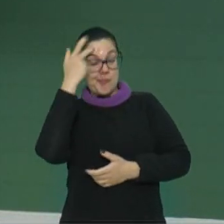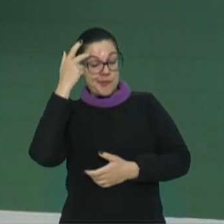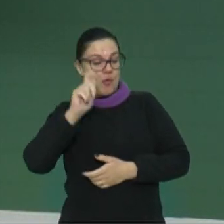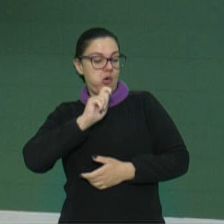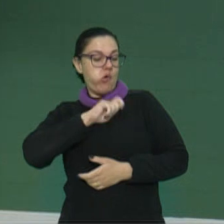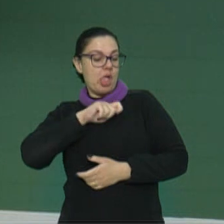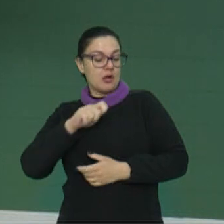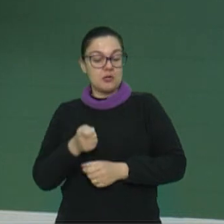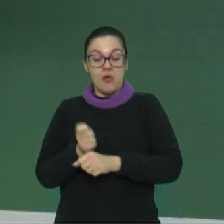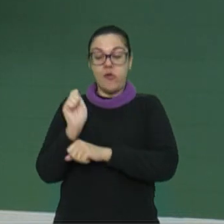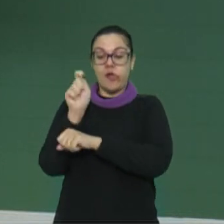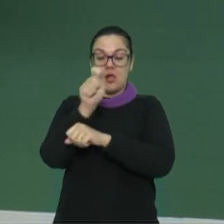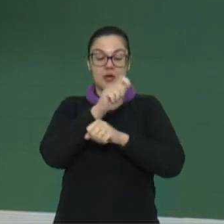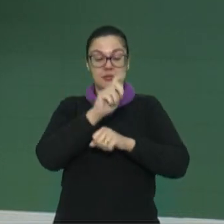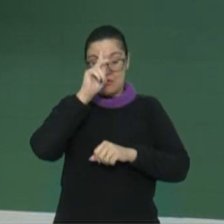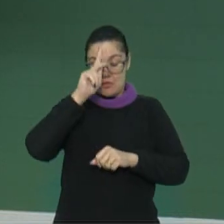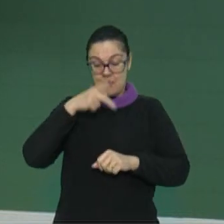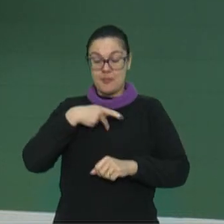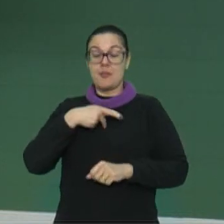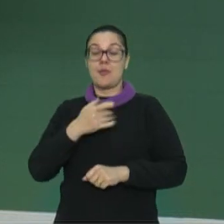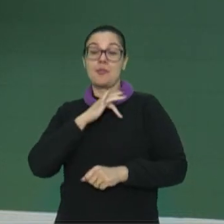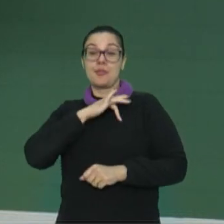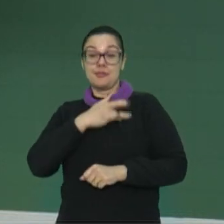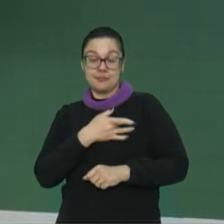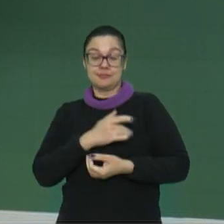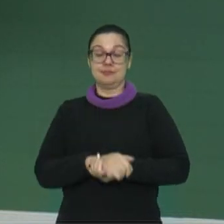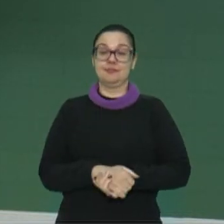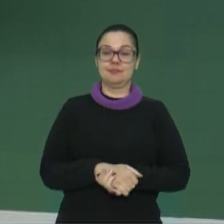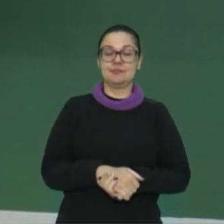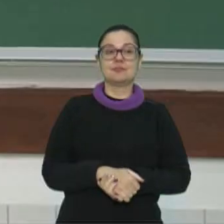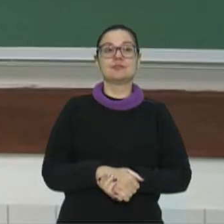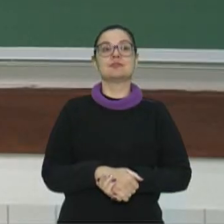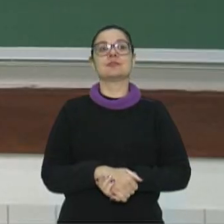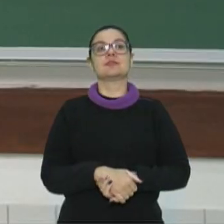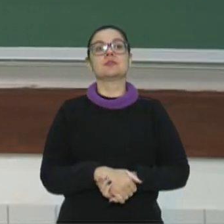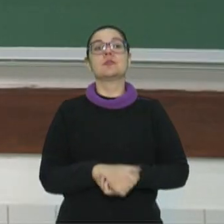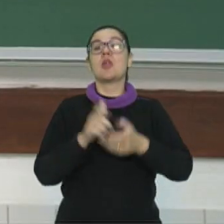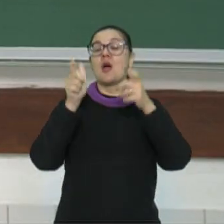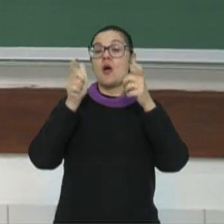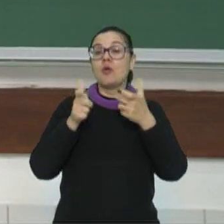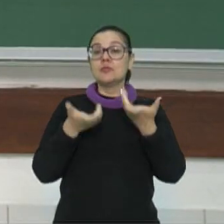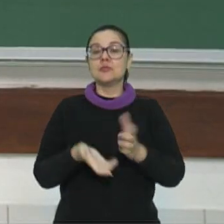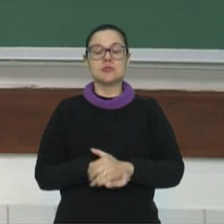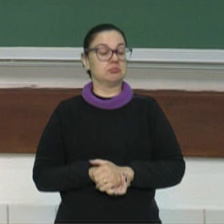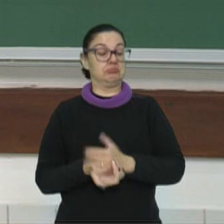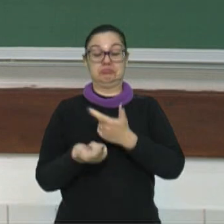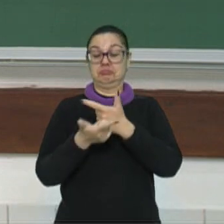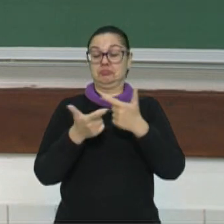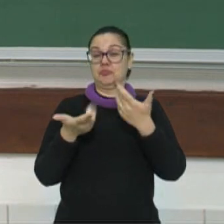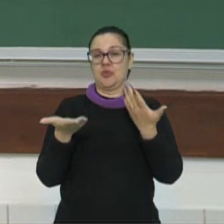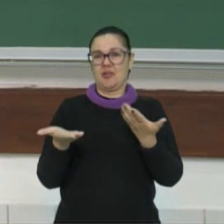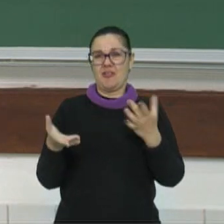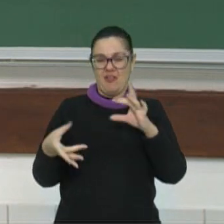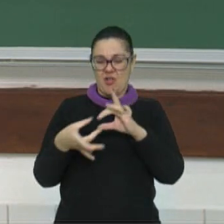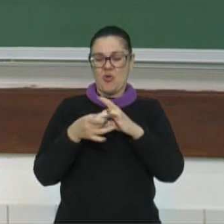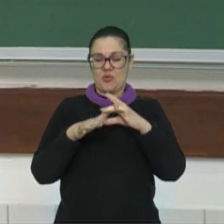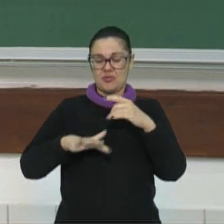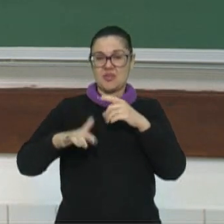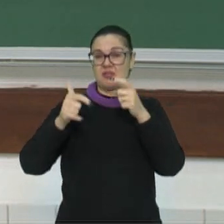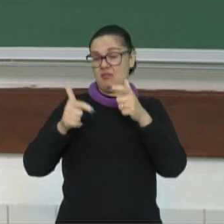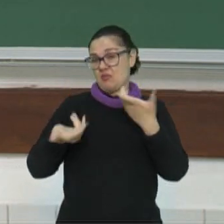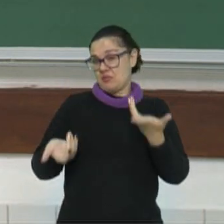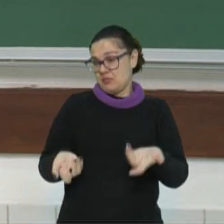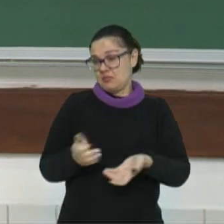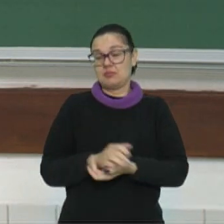fazem de vítimas, né? Que são as pessoas envolvidas nesse comportamento. E onde nós não temos aí um contexto de onde